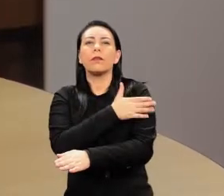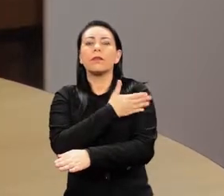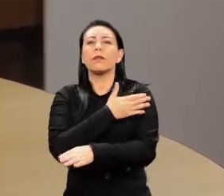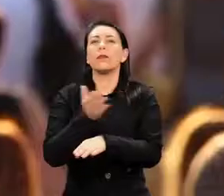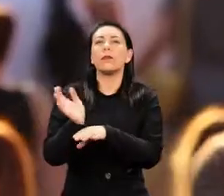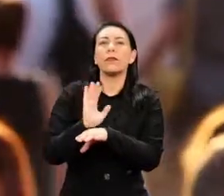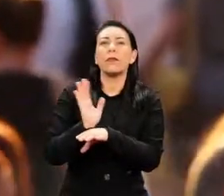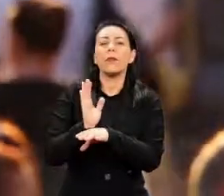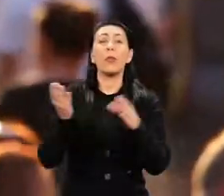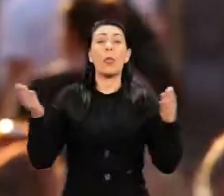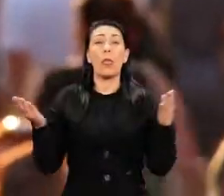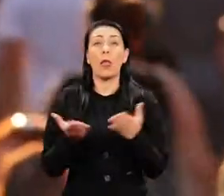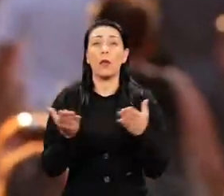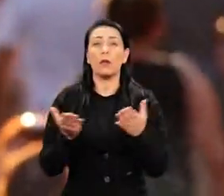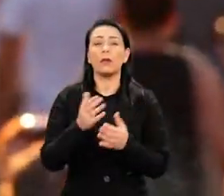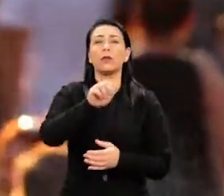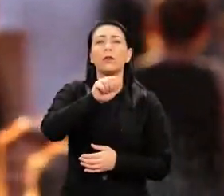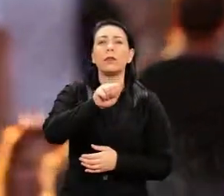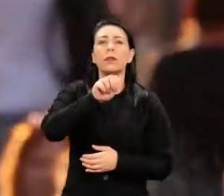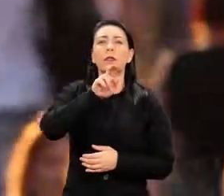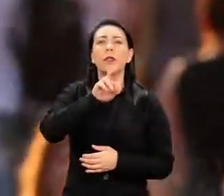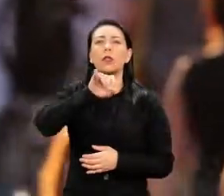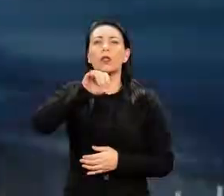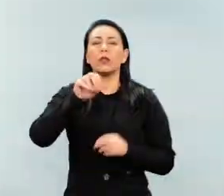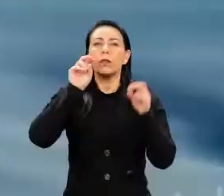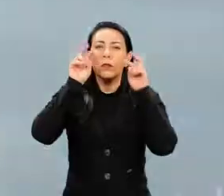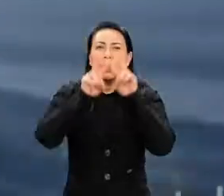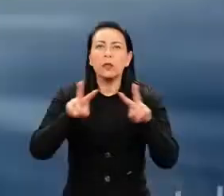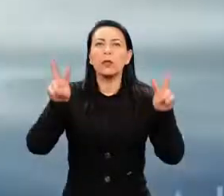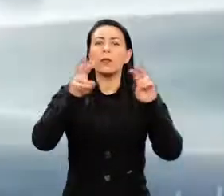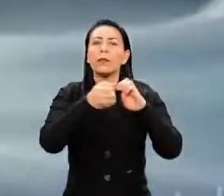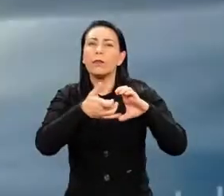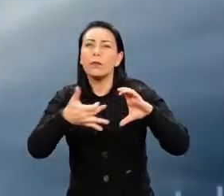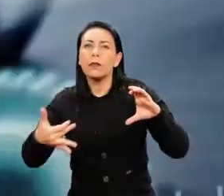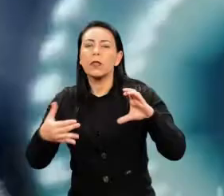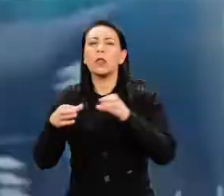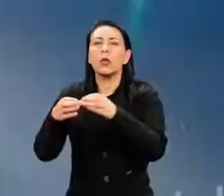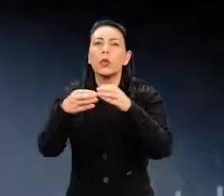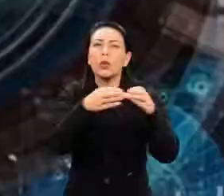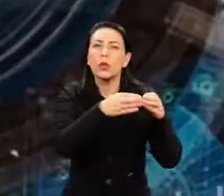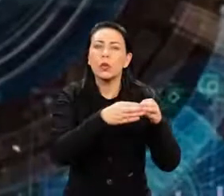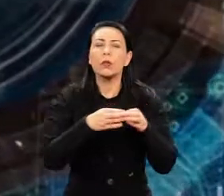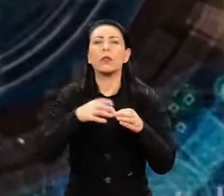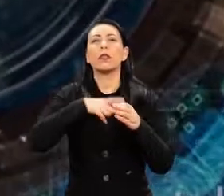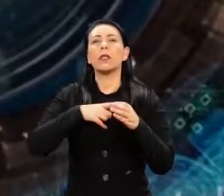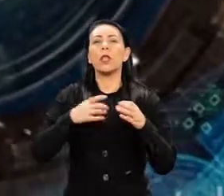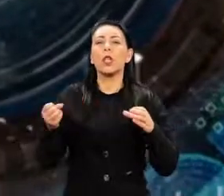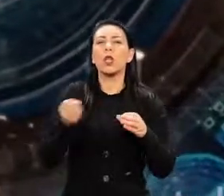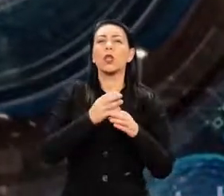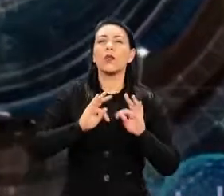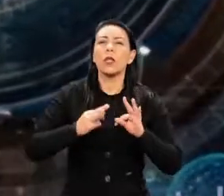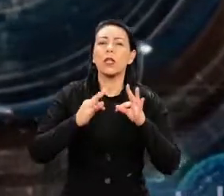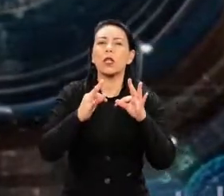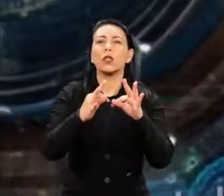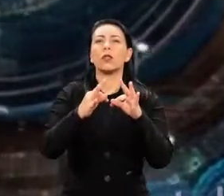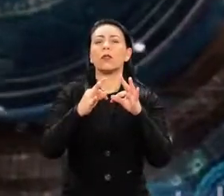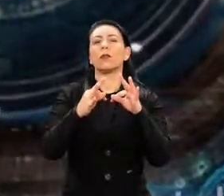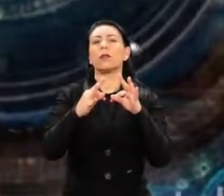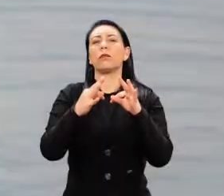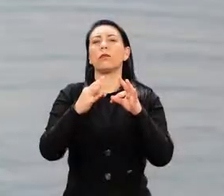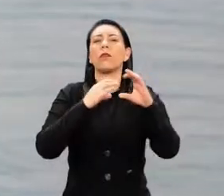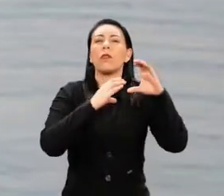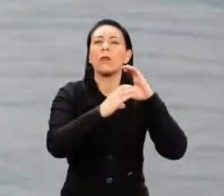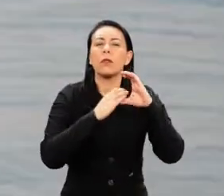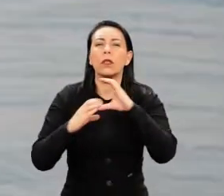fílmico atualmente o termo audiovisual pode caracterizar o conjunto de todas as tecnologias